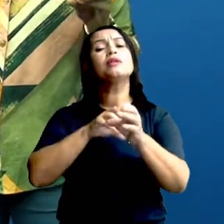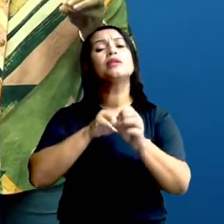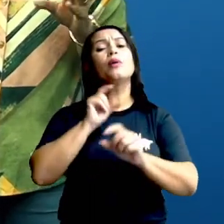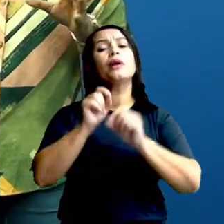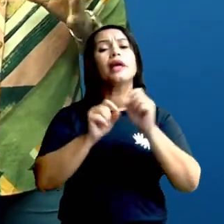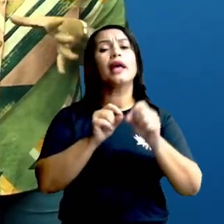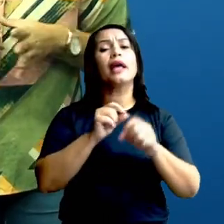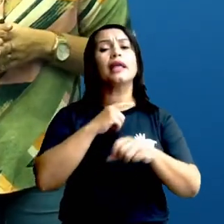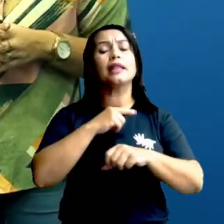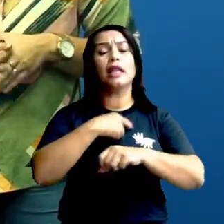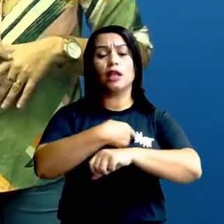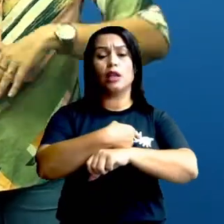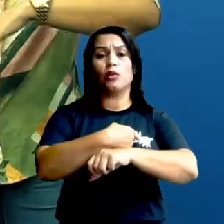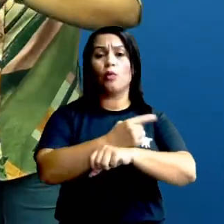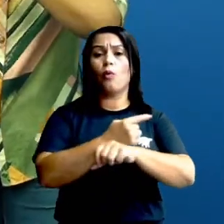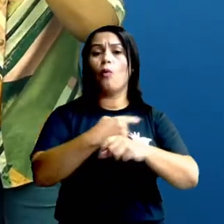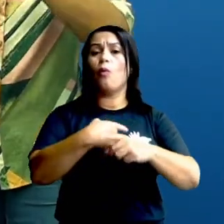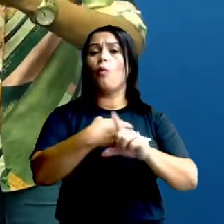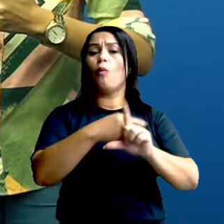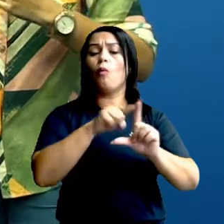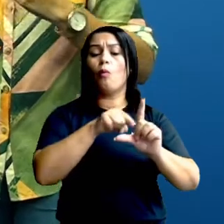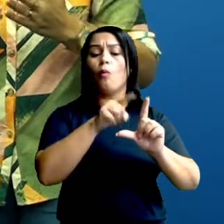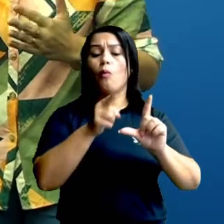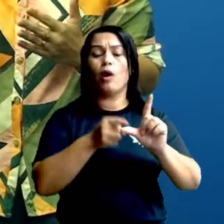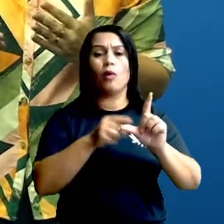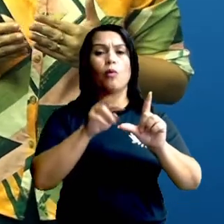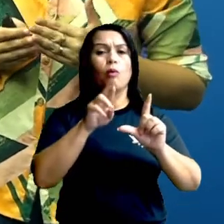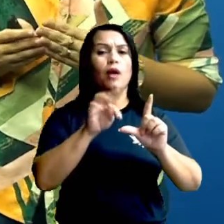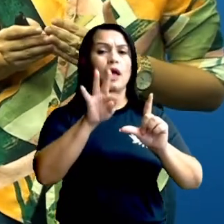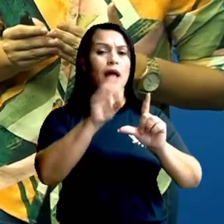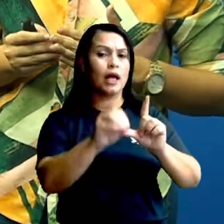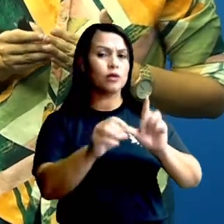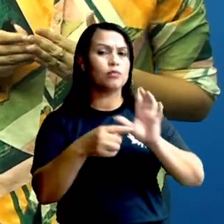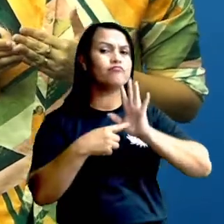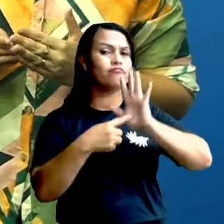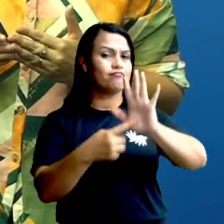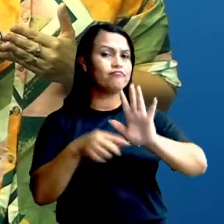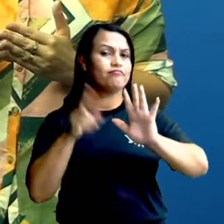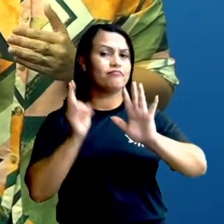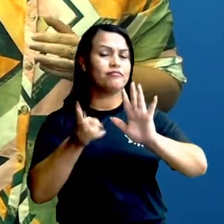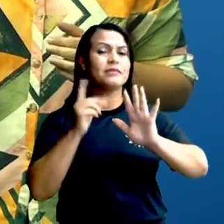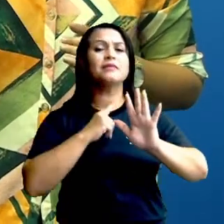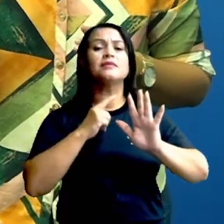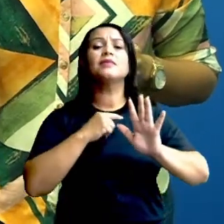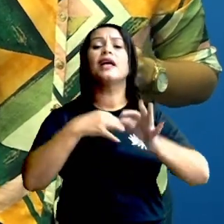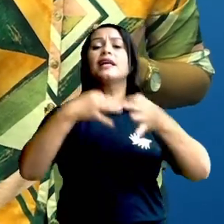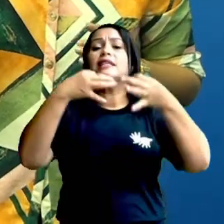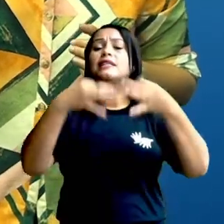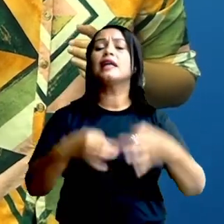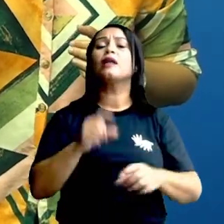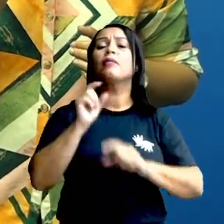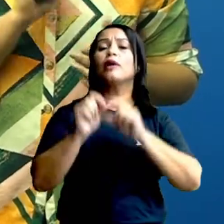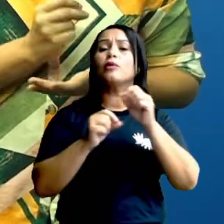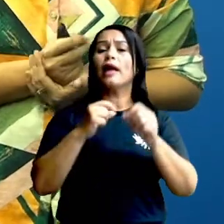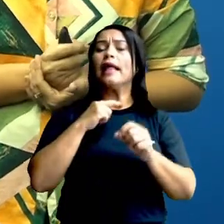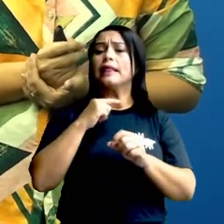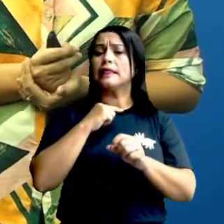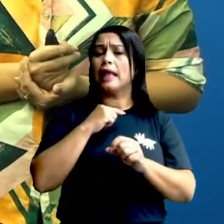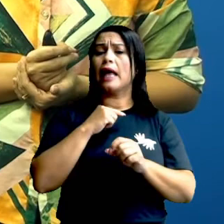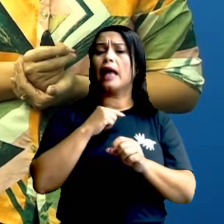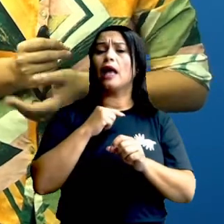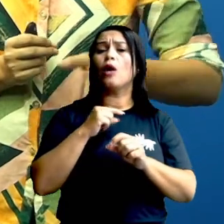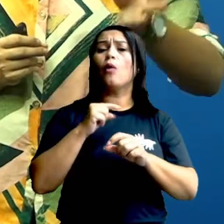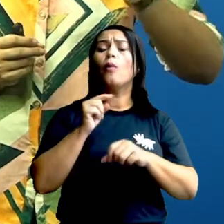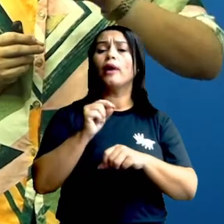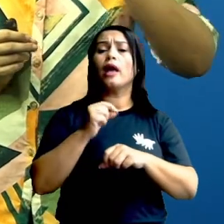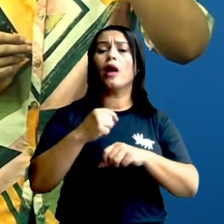que o ângulo quando ele é reto né que sempre vem mostrando e ele tem exatamente o que viu quadradinho com um